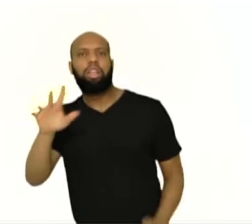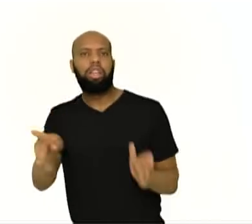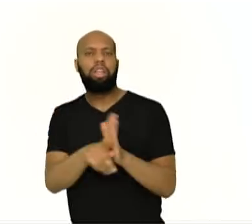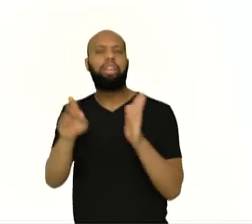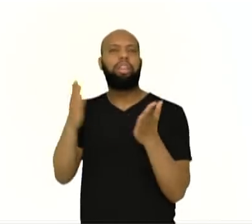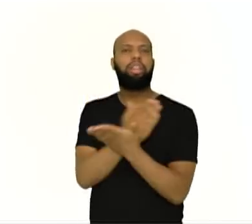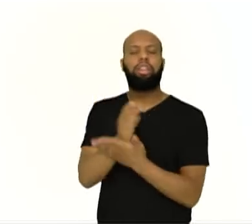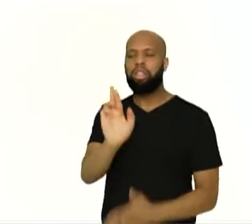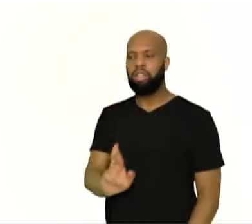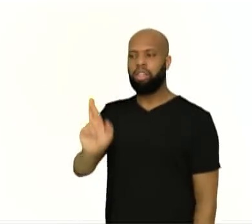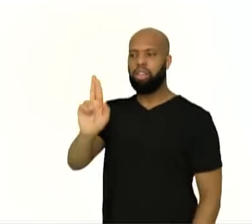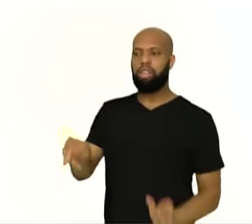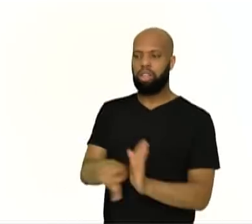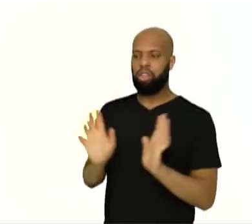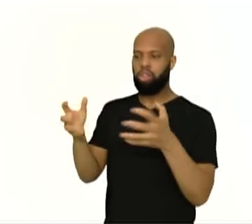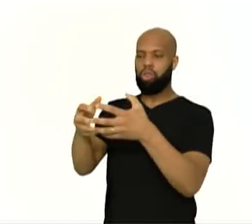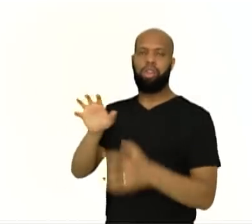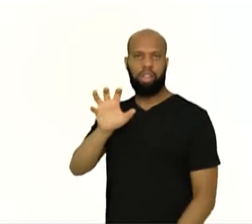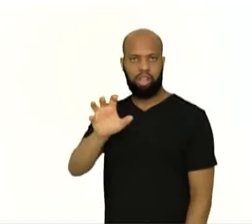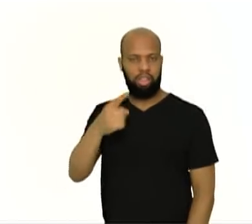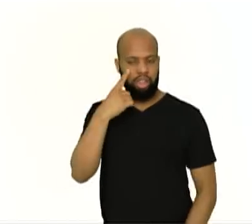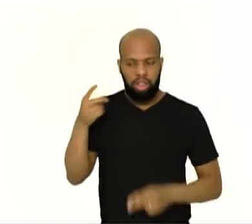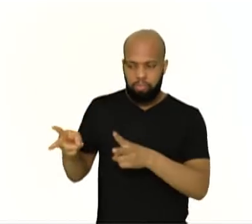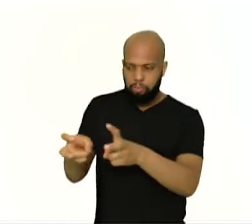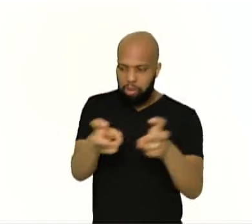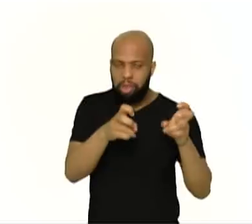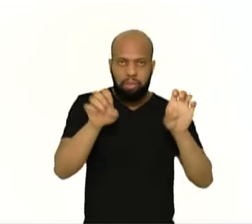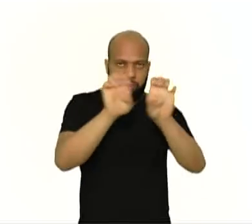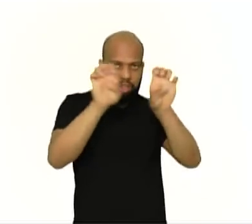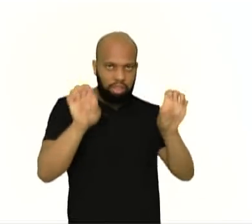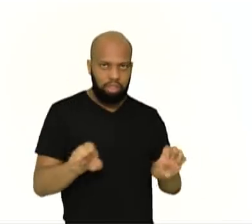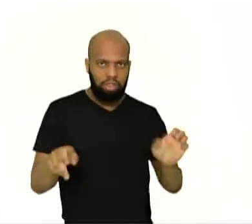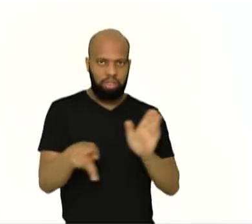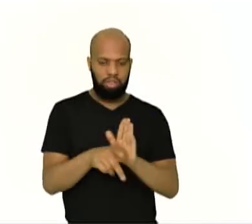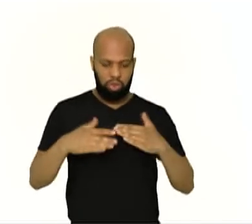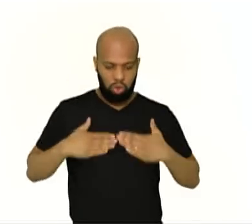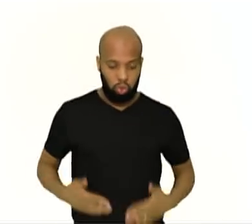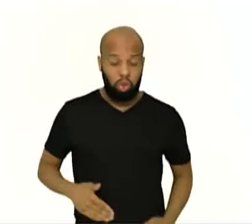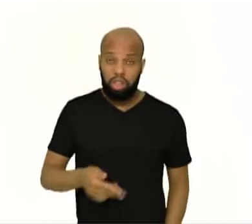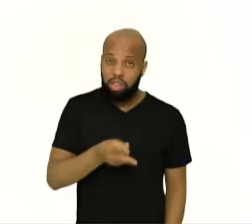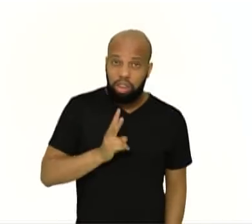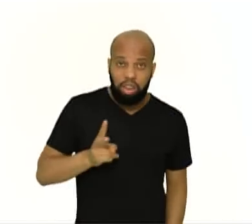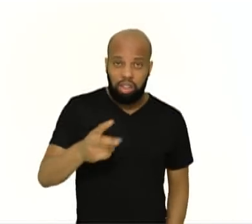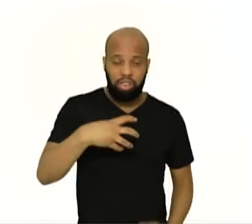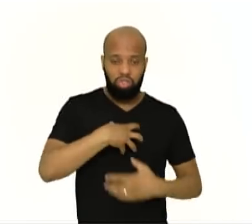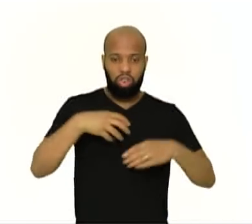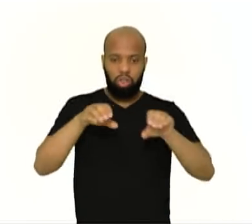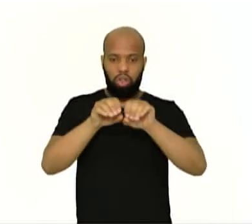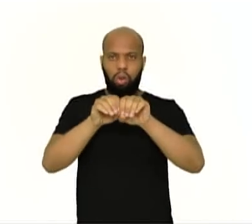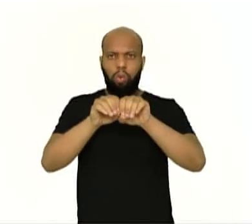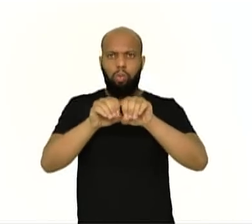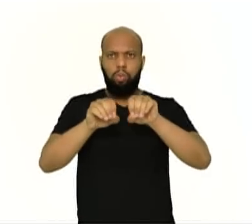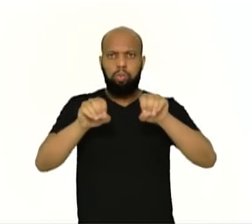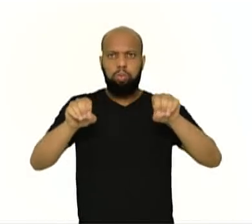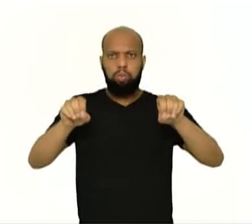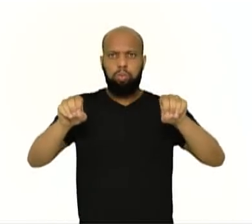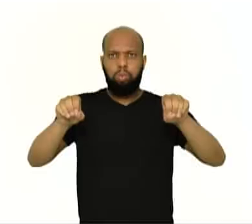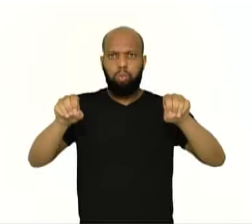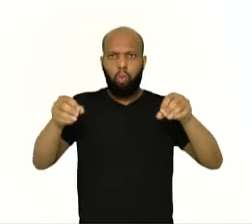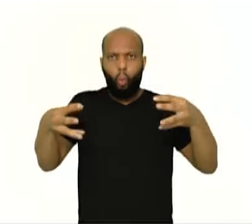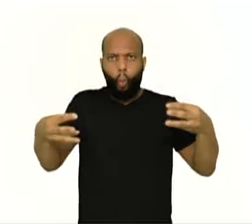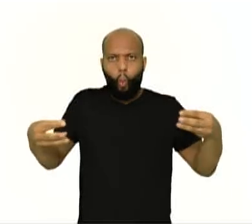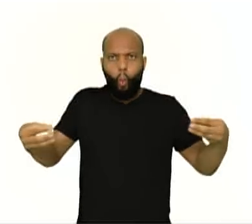representantes deste grupo. Percebam a estrutura do corpo, sempre cilíndrico, sempre com o